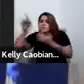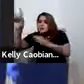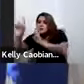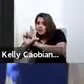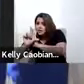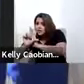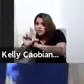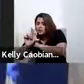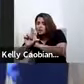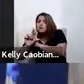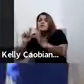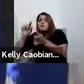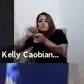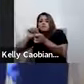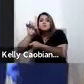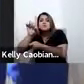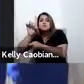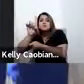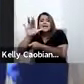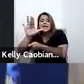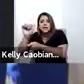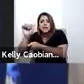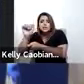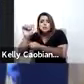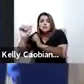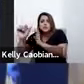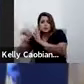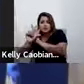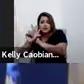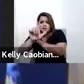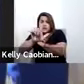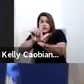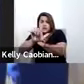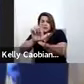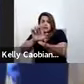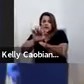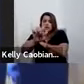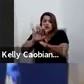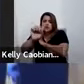decreto legislativo, tinha feito